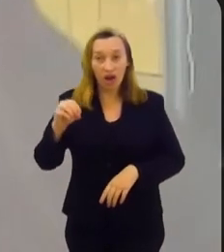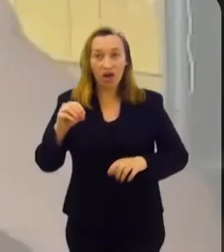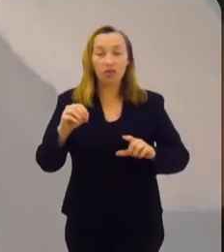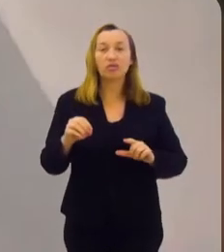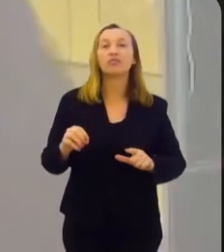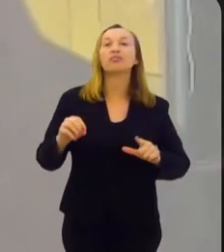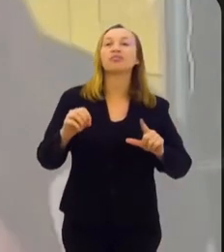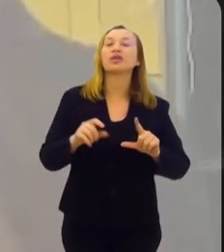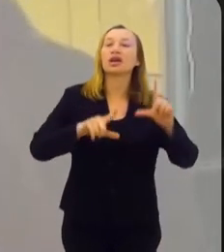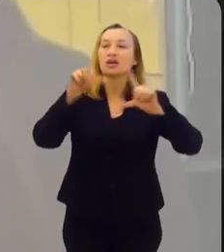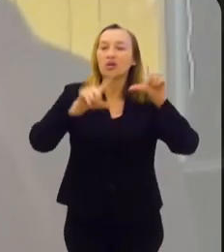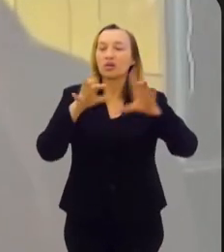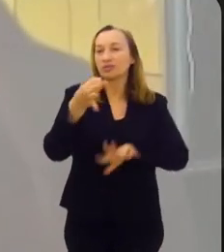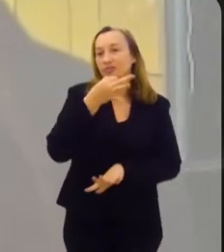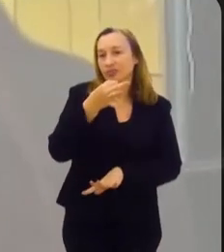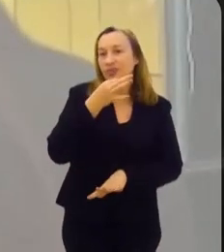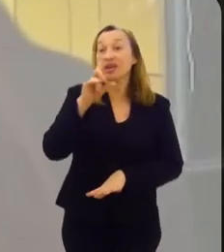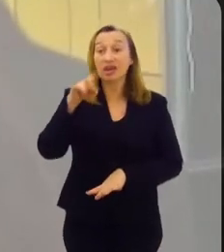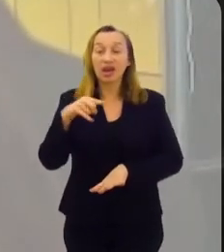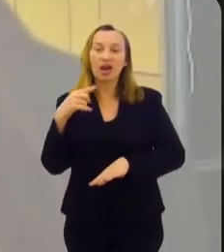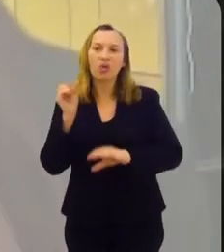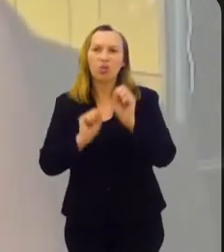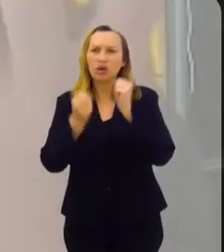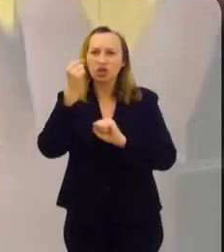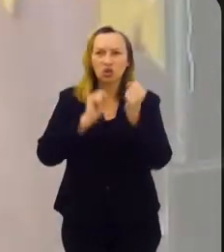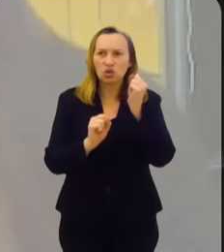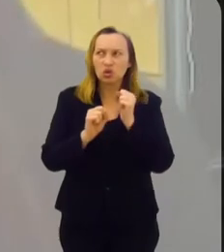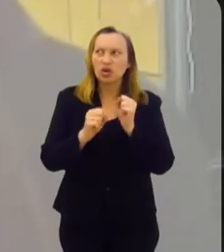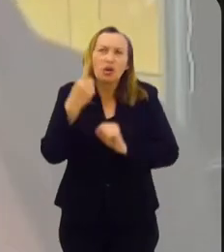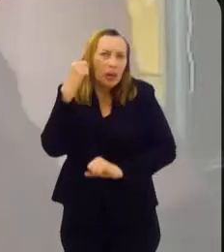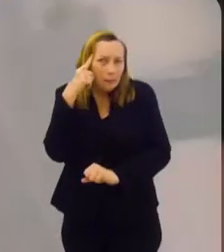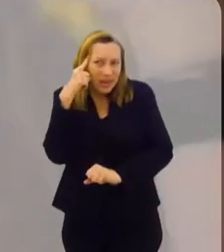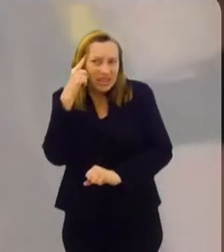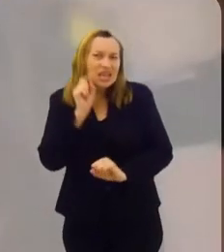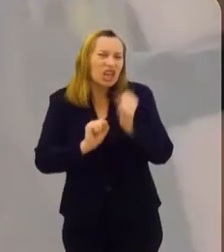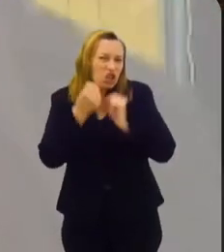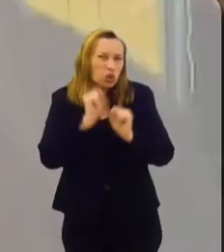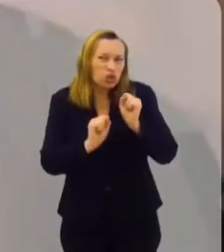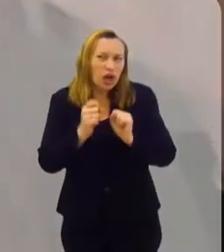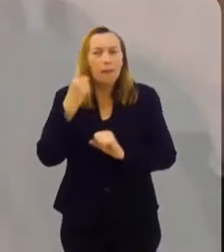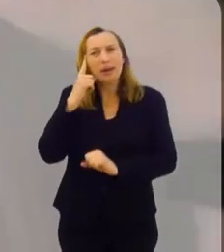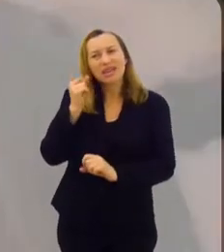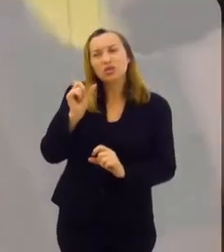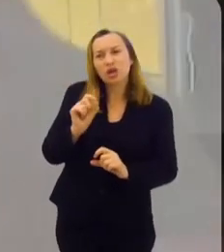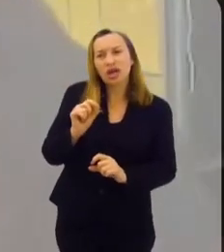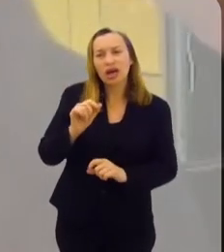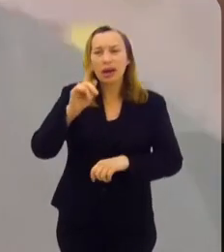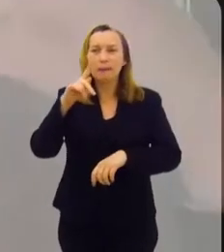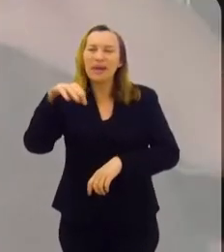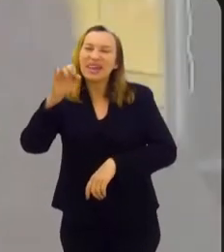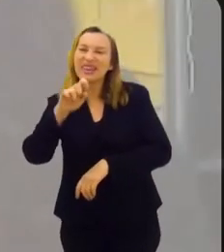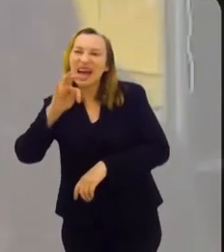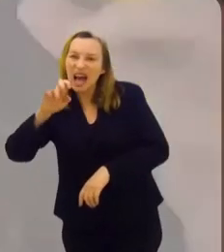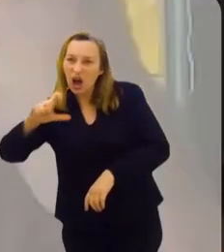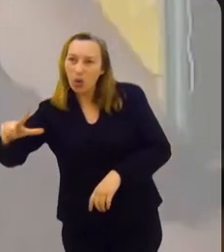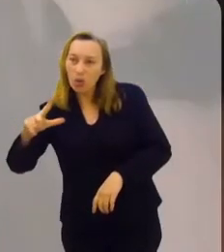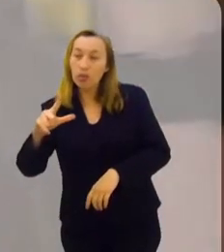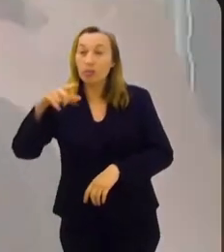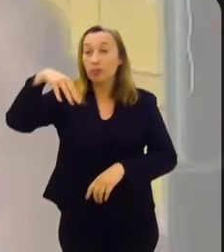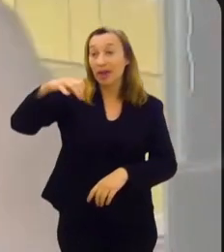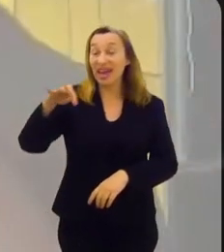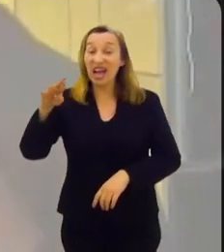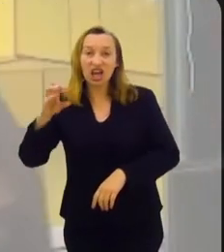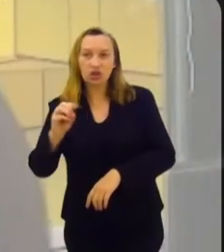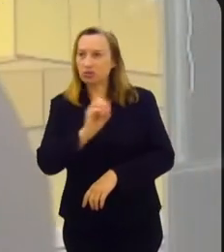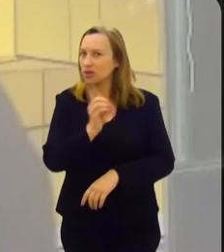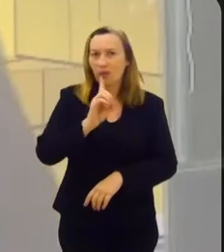do audiovisual, ele é presidente do Sindicato Audiovisual. E é uma indústria que não é daquela... Quando a gente pensa em indústria, a gente pensa o quê? Metal mecânico,